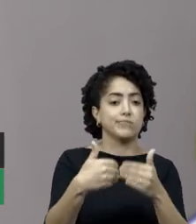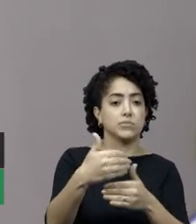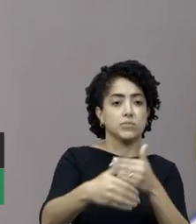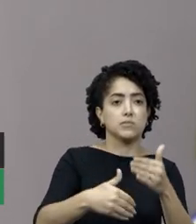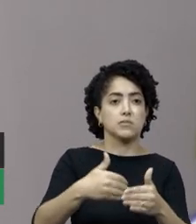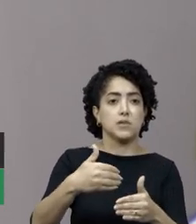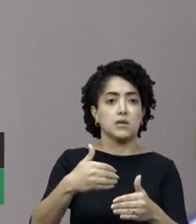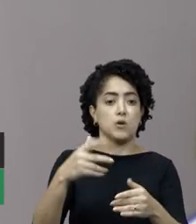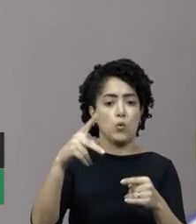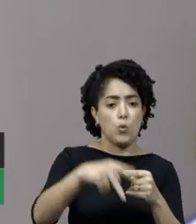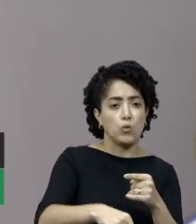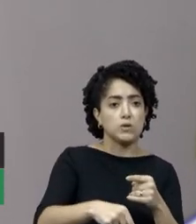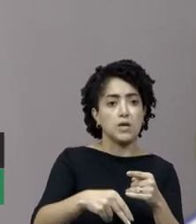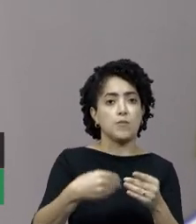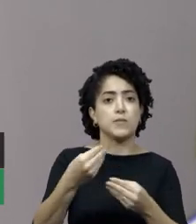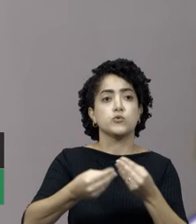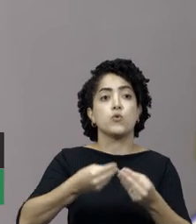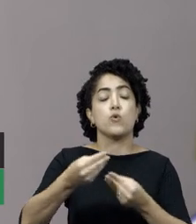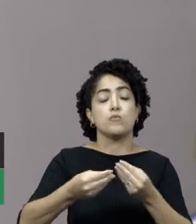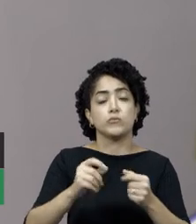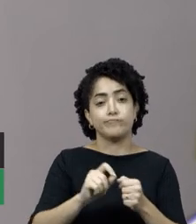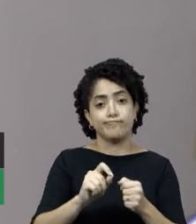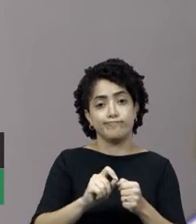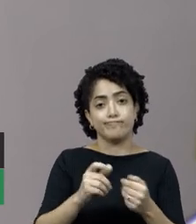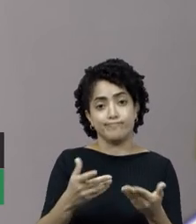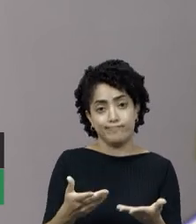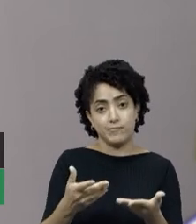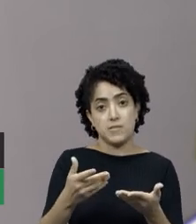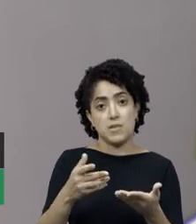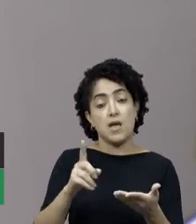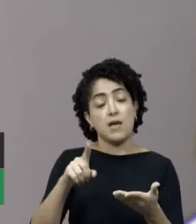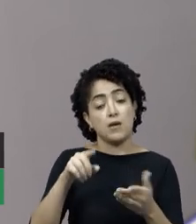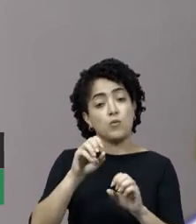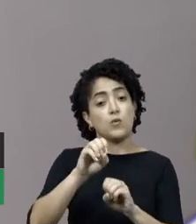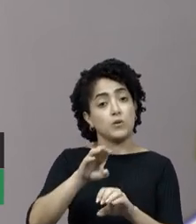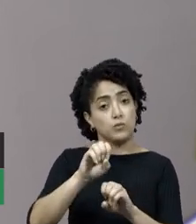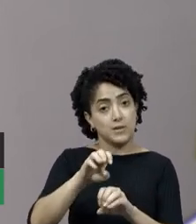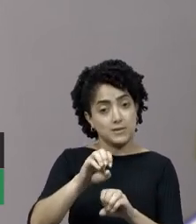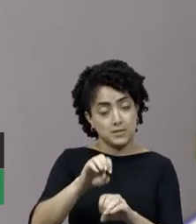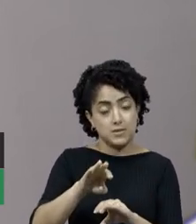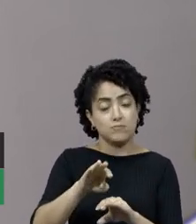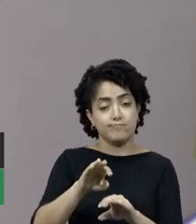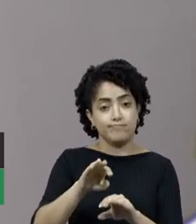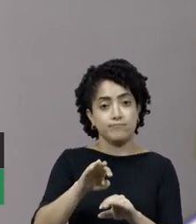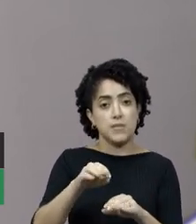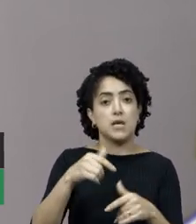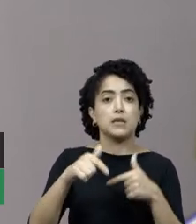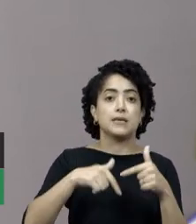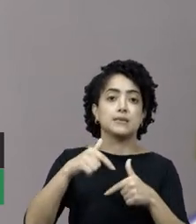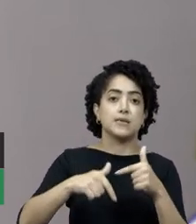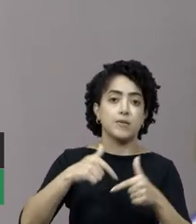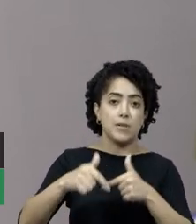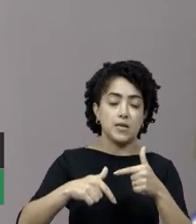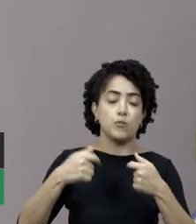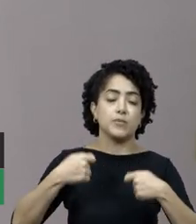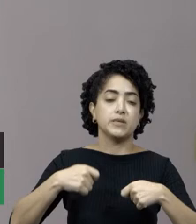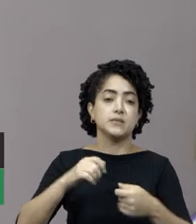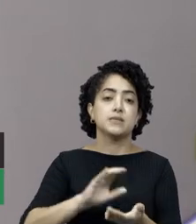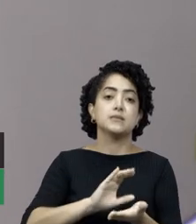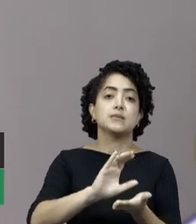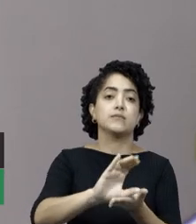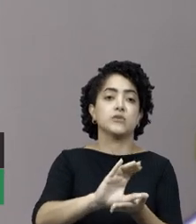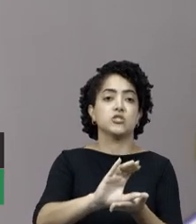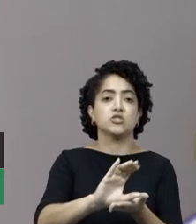corrente. Mas como é que você vai fazer isso? Com educação. Com educação você vai começar a trabalhar. Tem que fazer investimento na